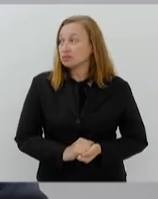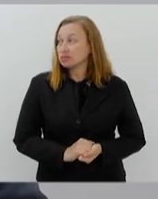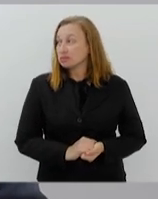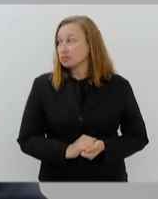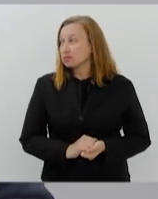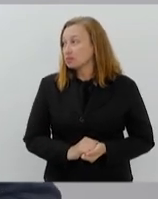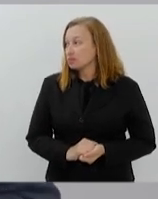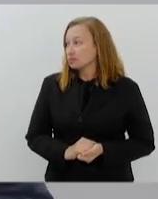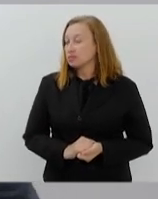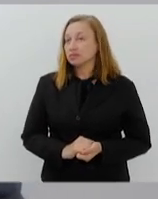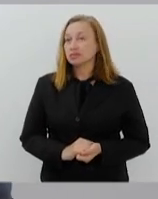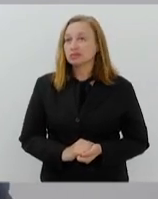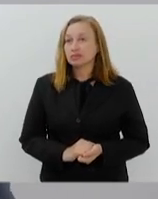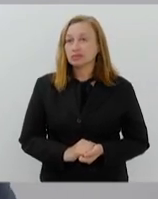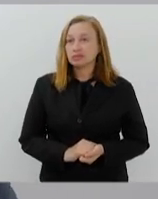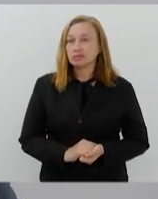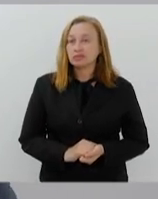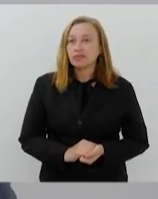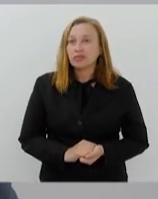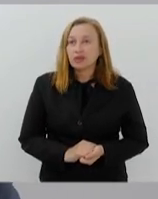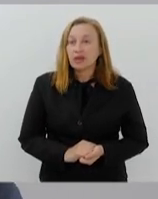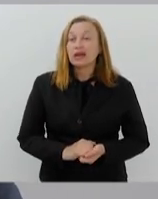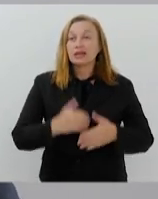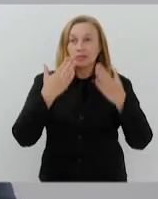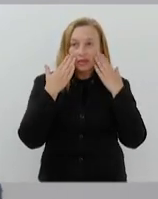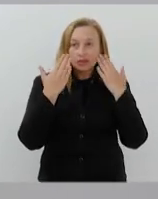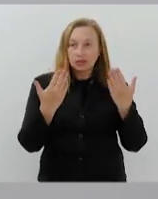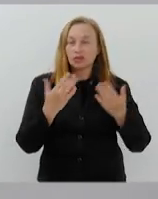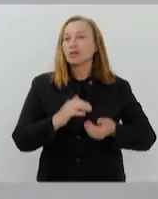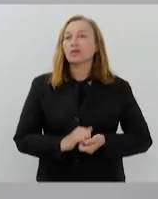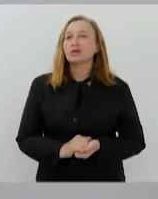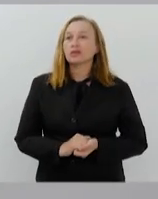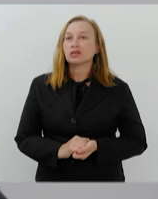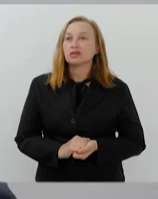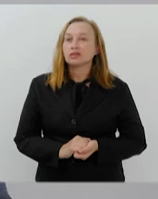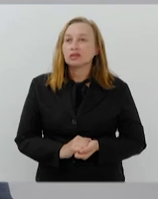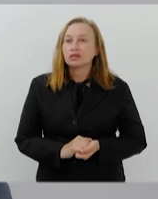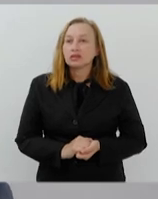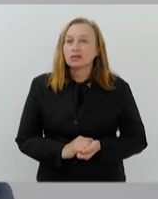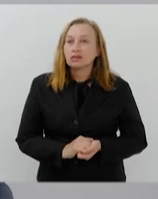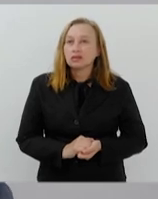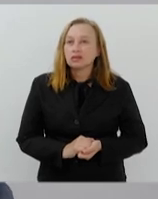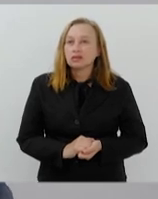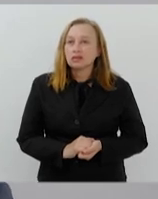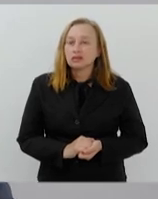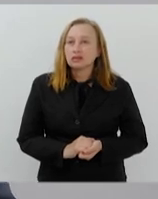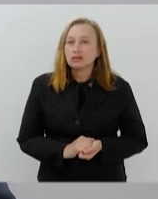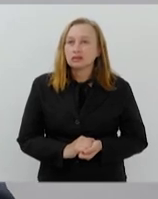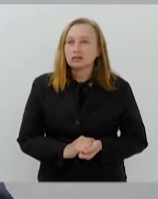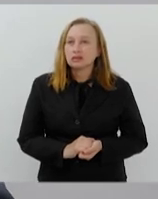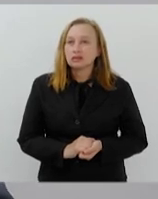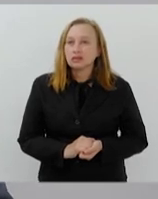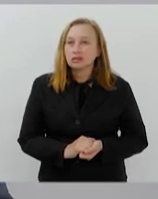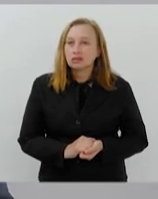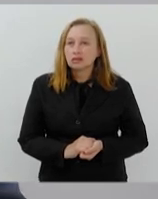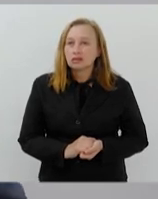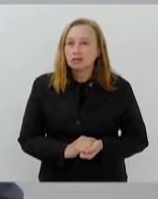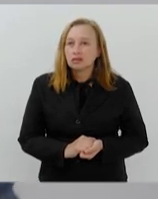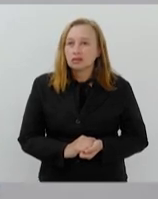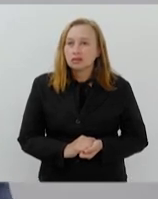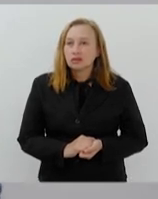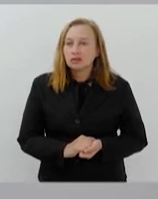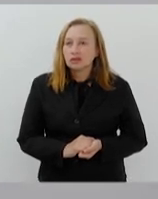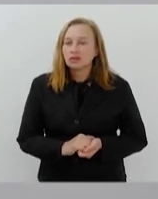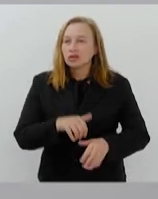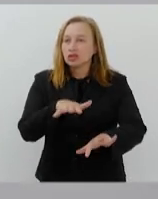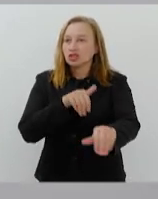notícia que ela se apresentou a senhora disse aqui momentos atrás que ela deu uma canja que ela foi